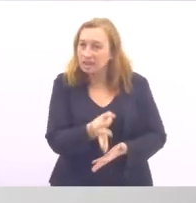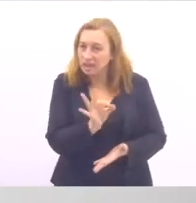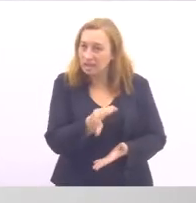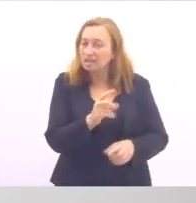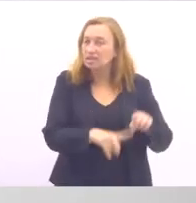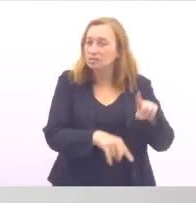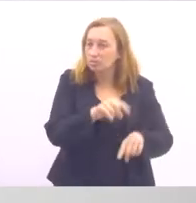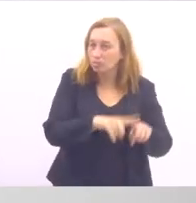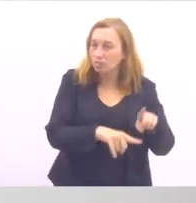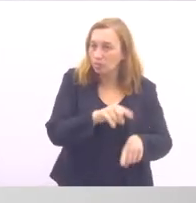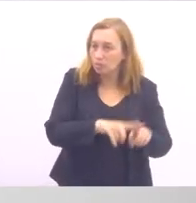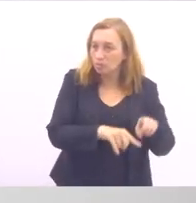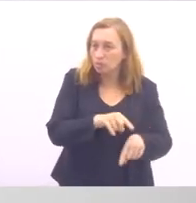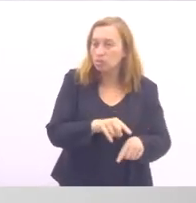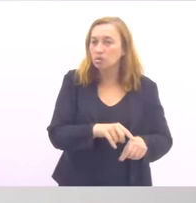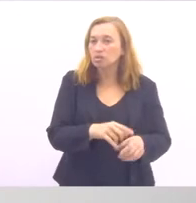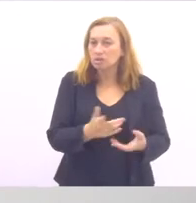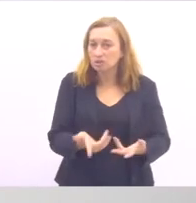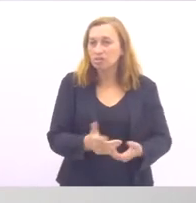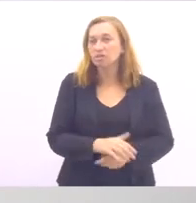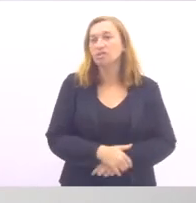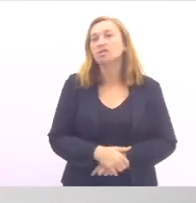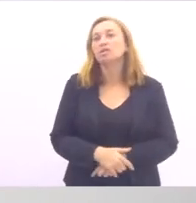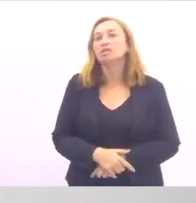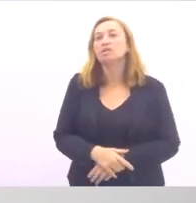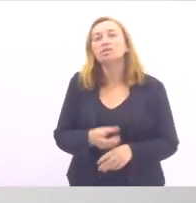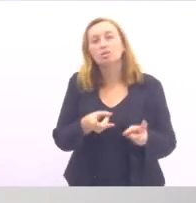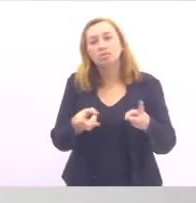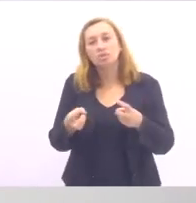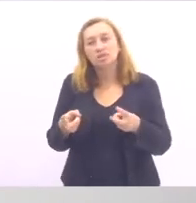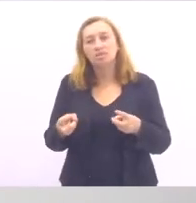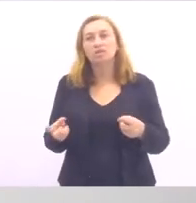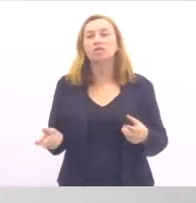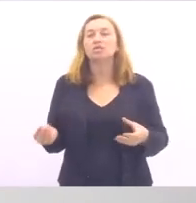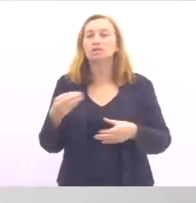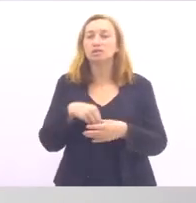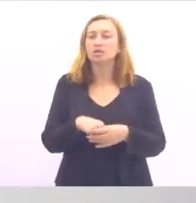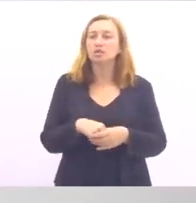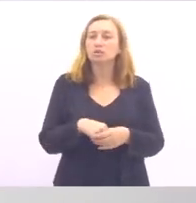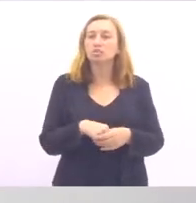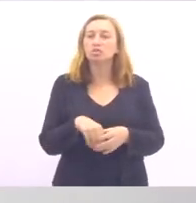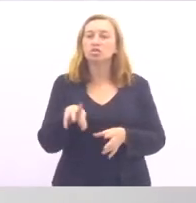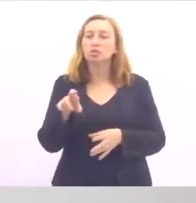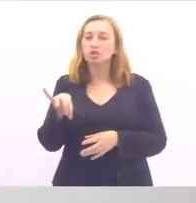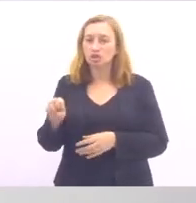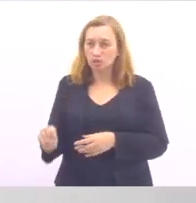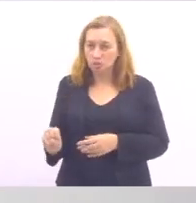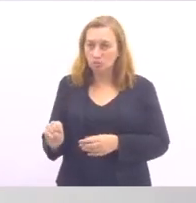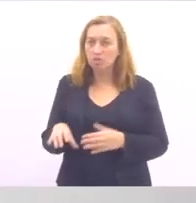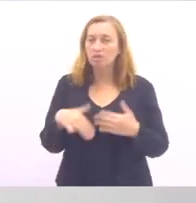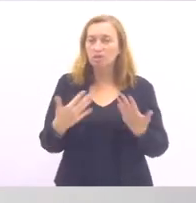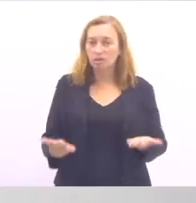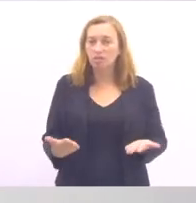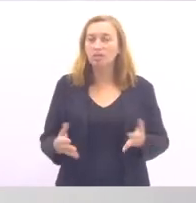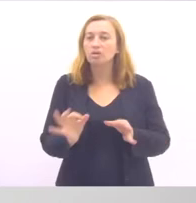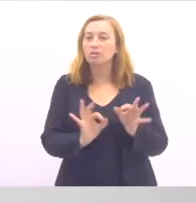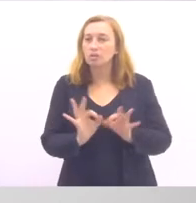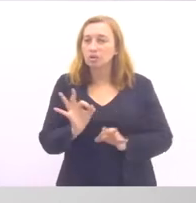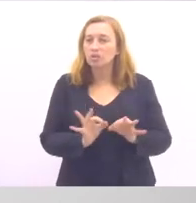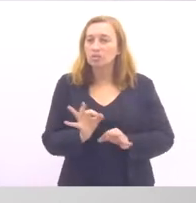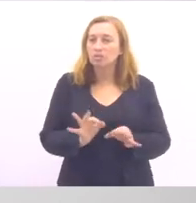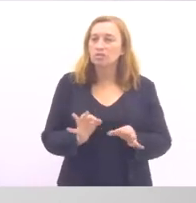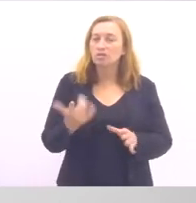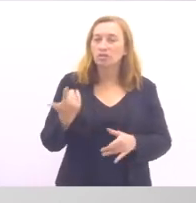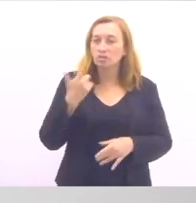Desde execução de obra, a gente vai ter um observatório dessa parte de resíduo. Então, ele vai ser um programa onde ele